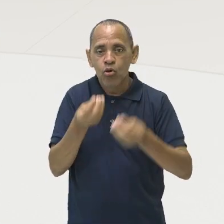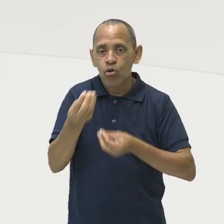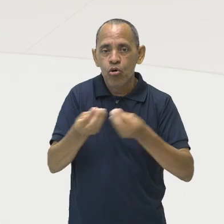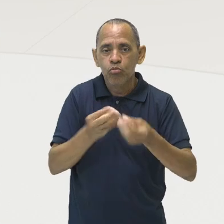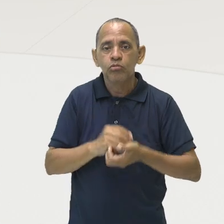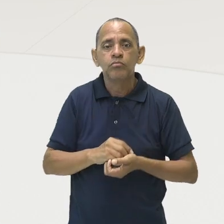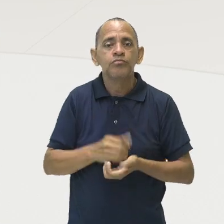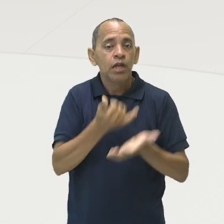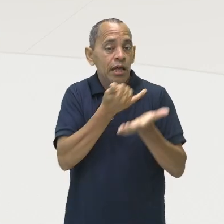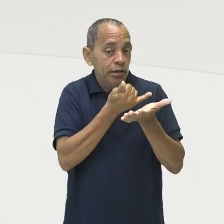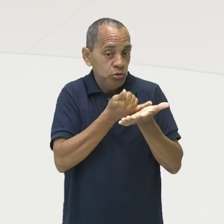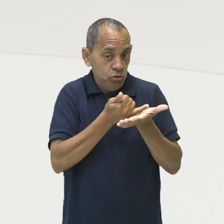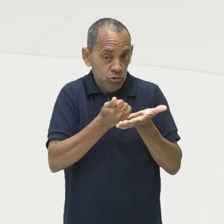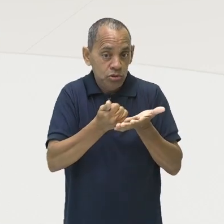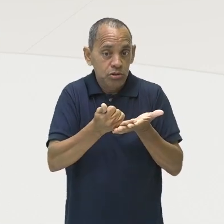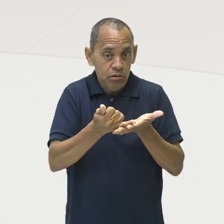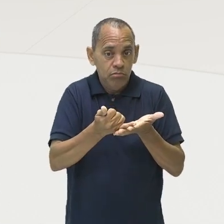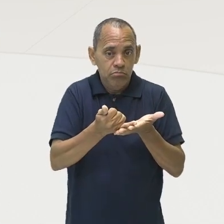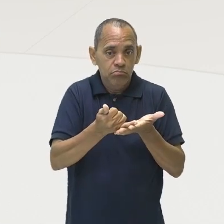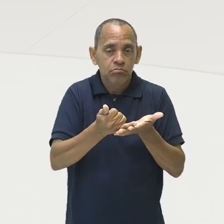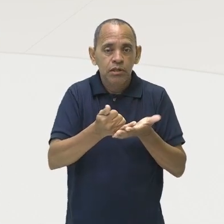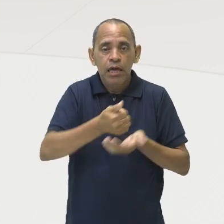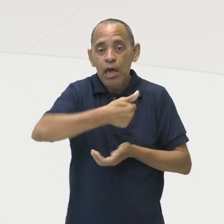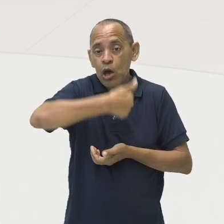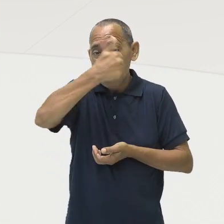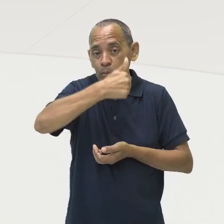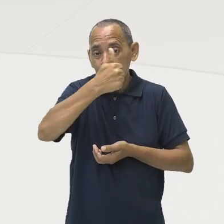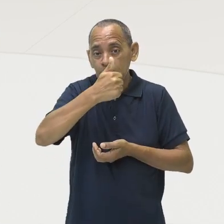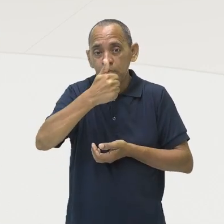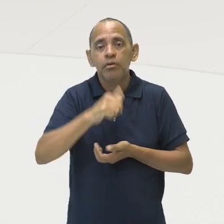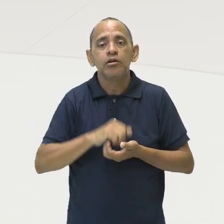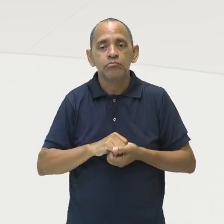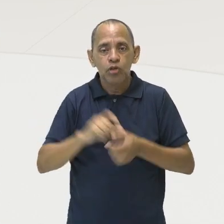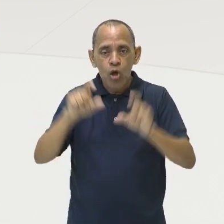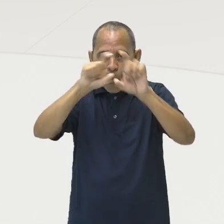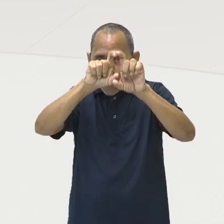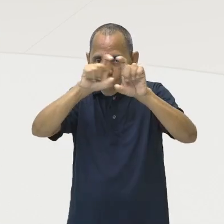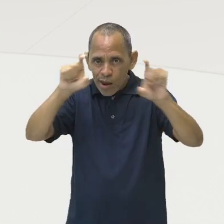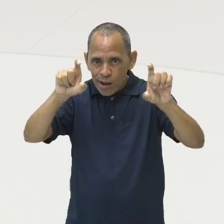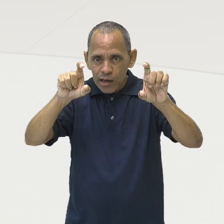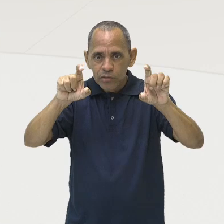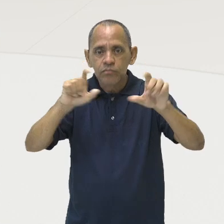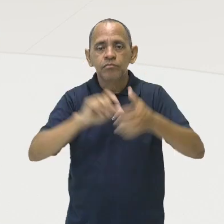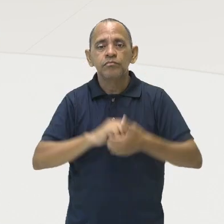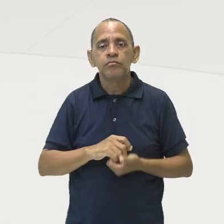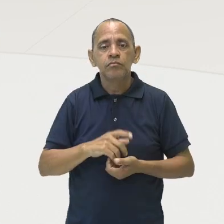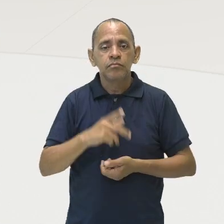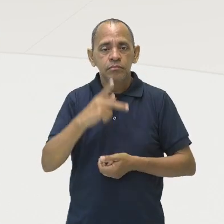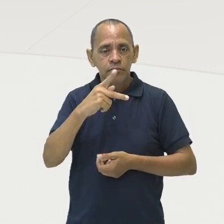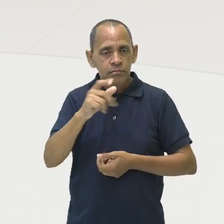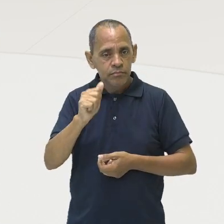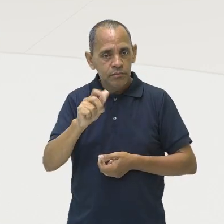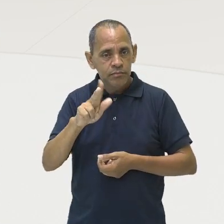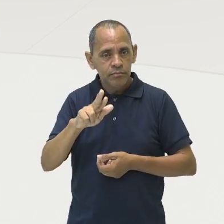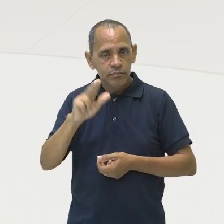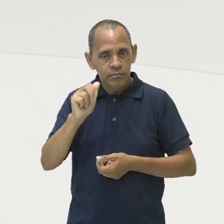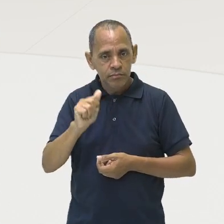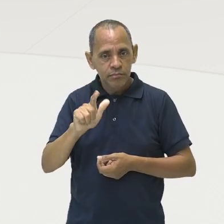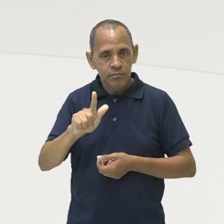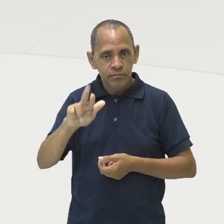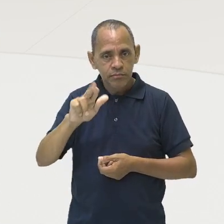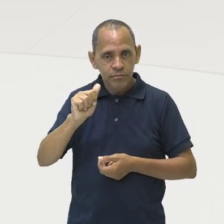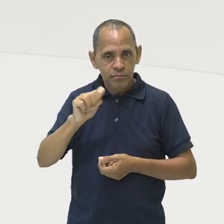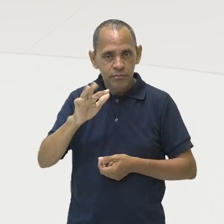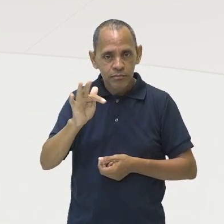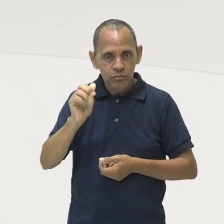que geralmente aí é o primeiro parágrafo, né? Nós utilizamos enquanto um primeiro